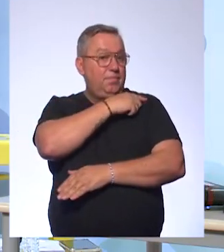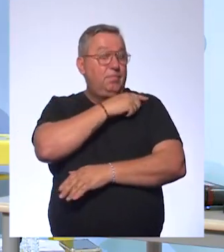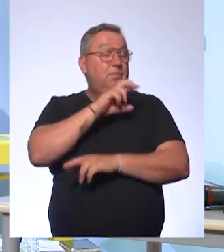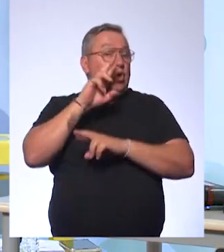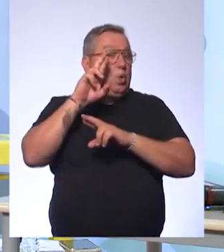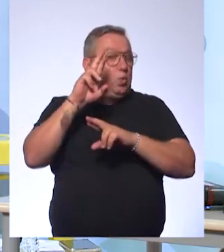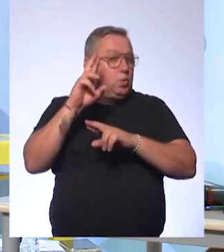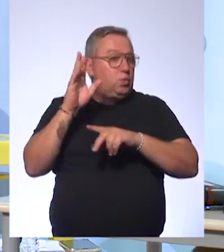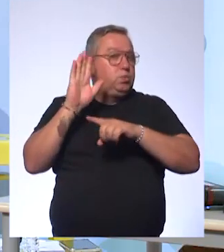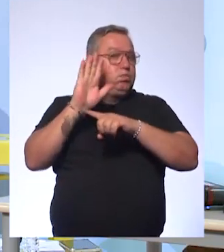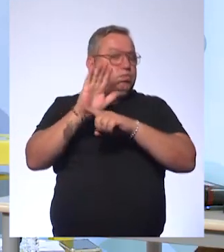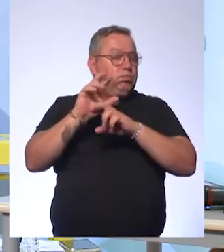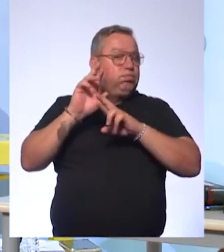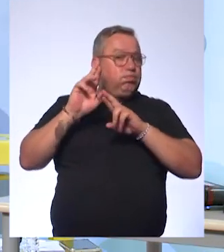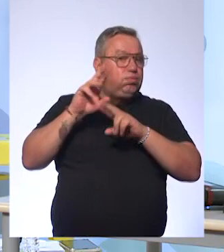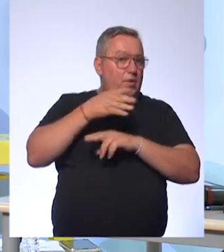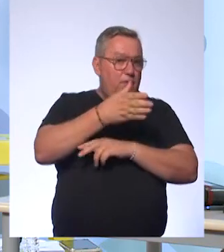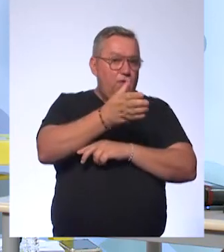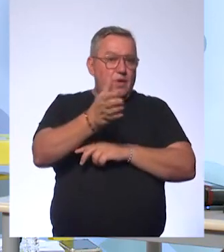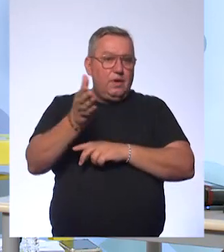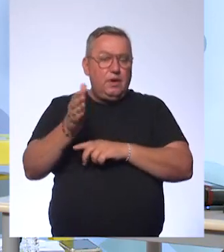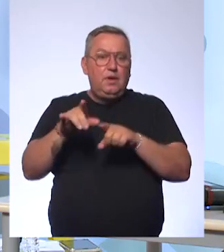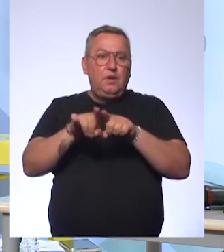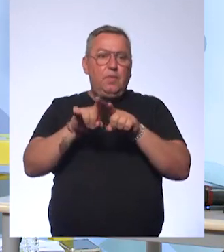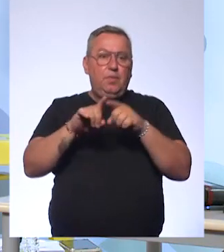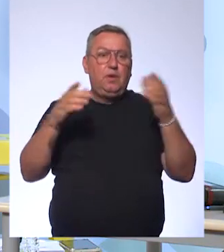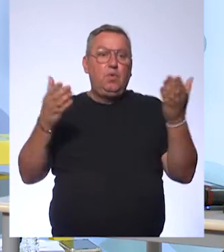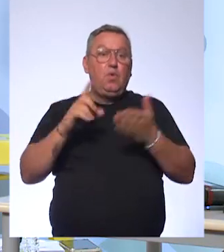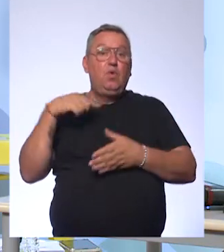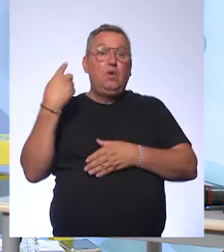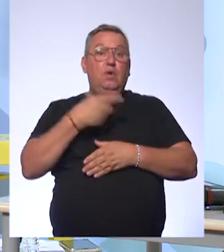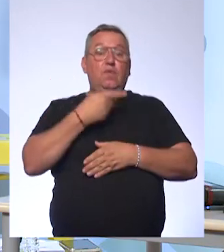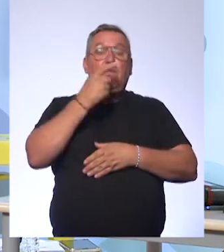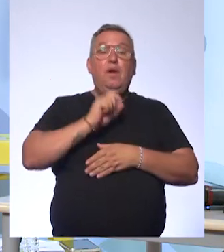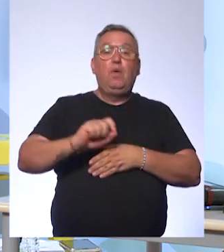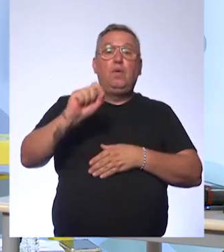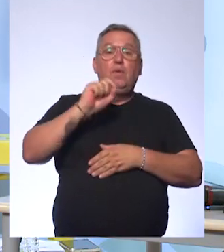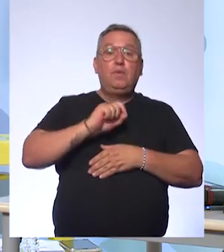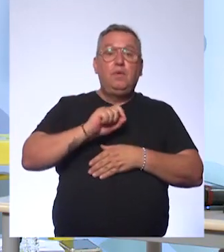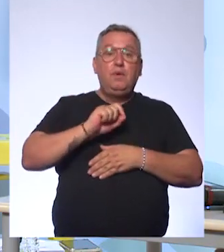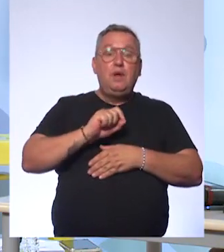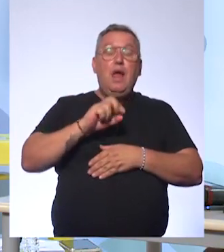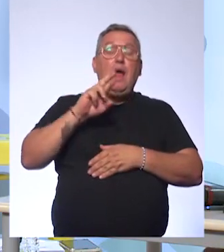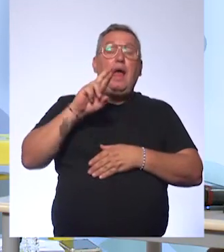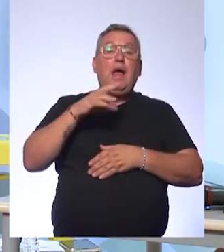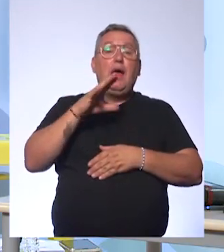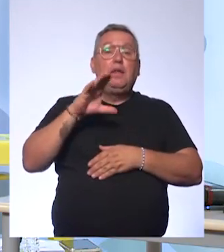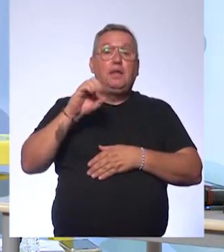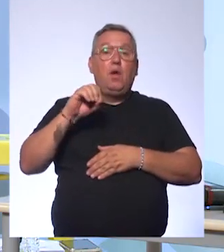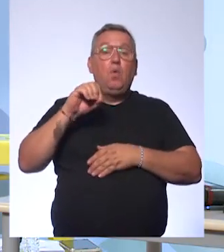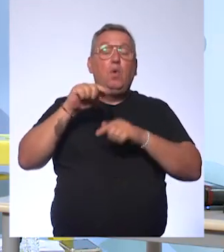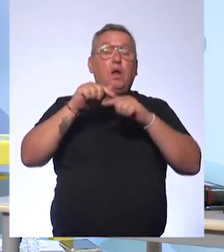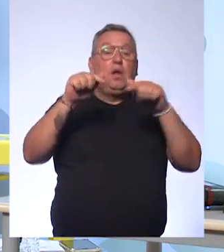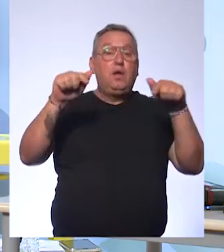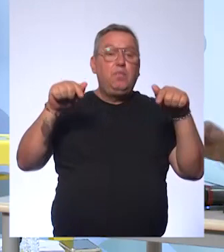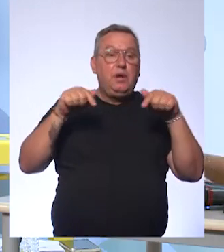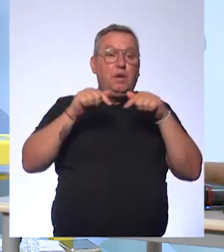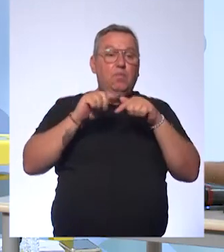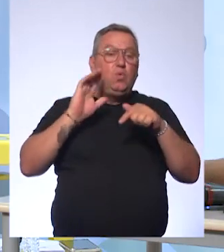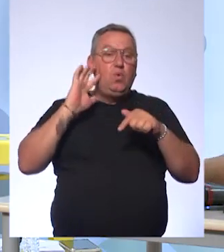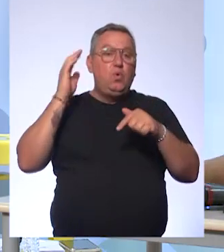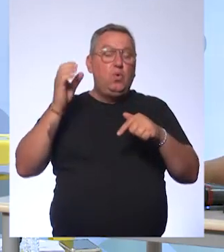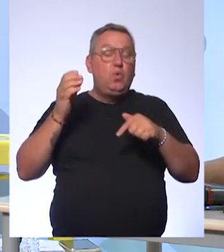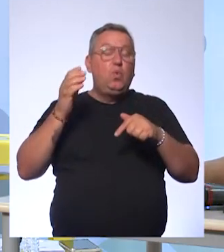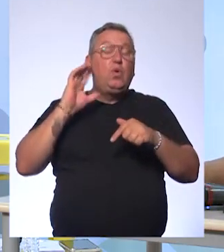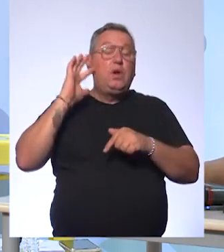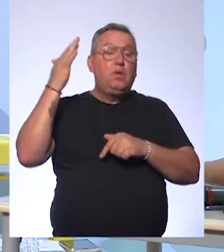contribuir com as expectativas de vocês e hoje nós vamos falar sobre reações químicas, ok? Tudo o que acontece em